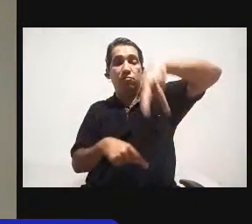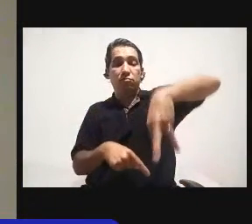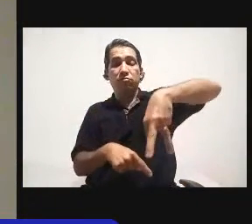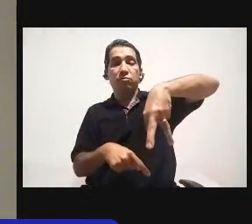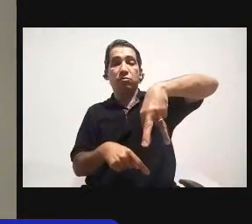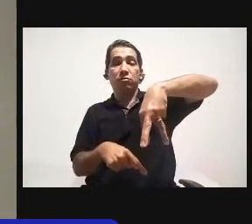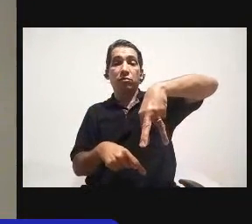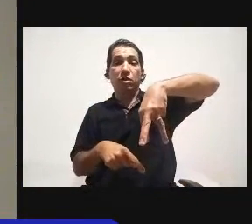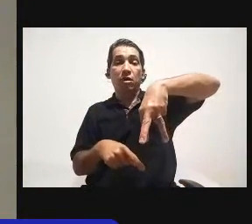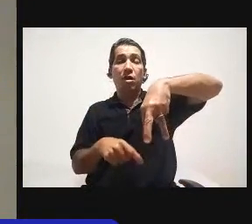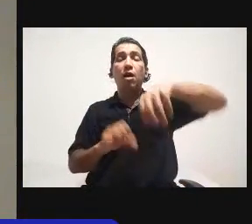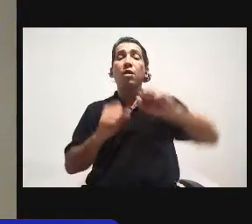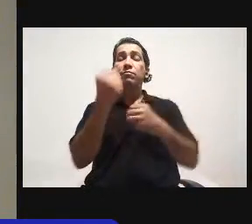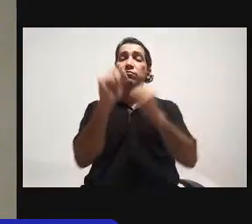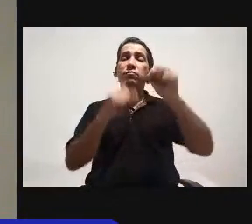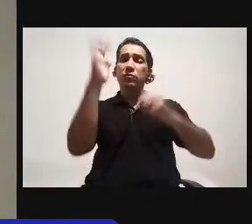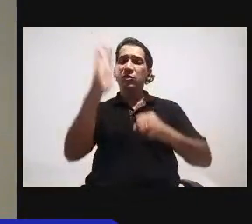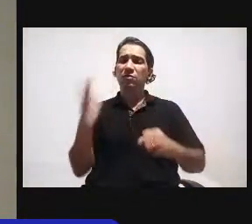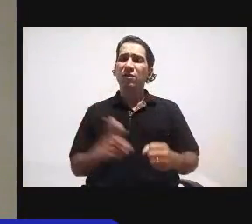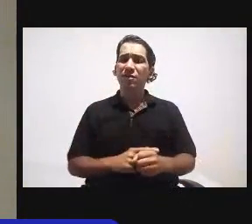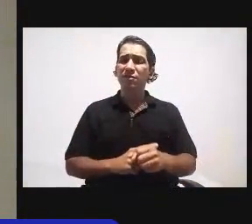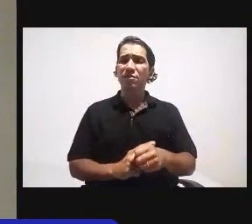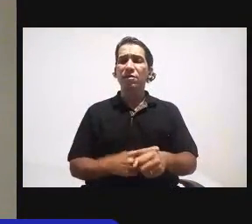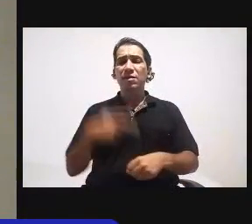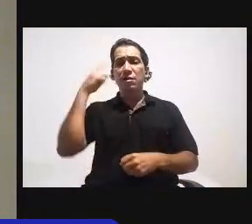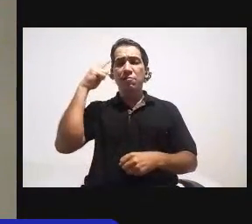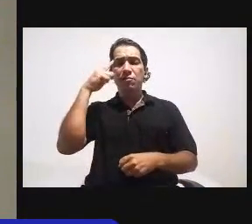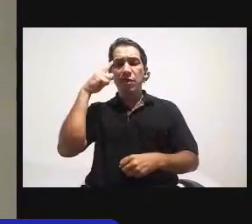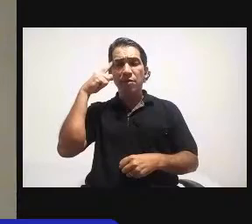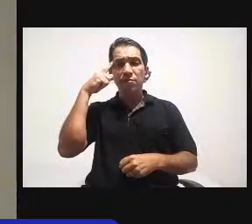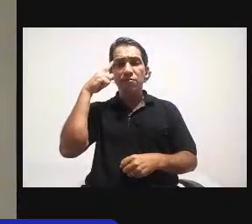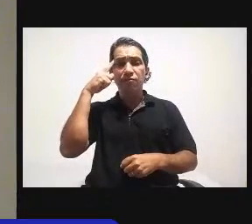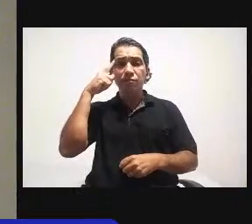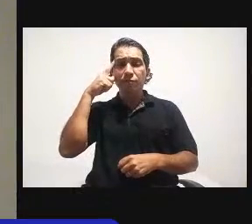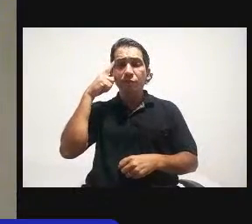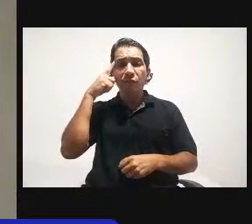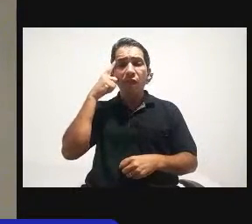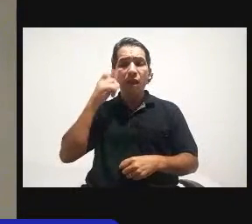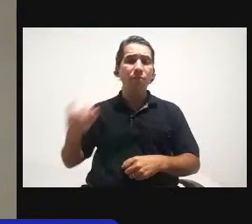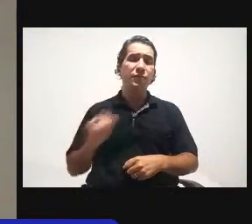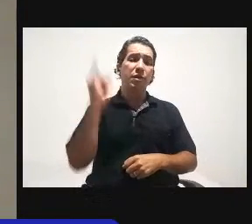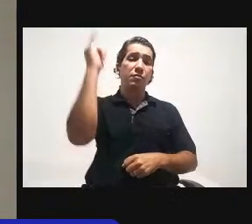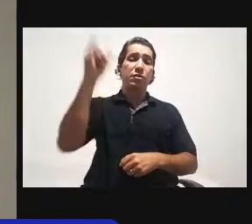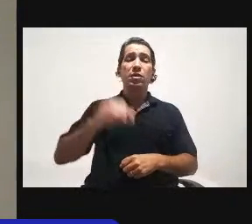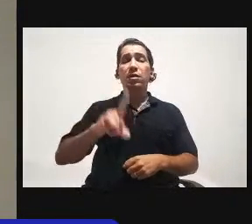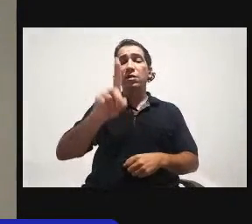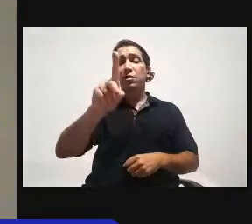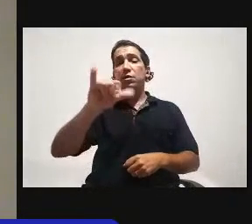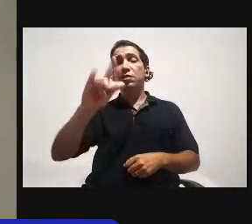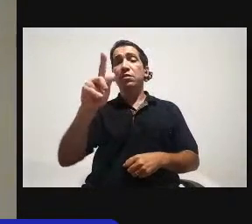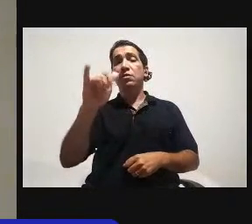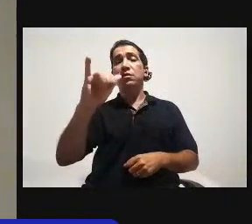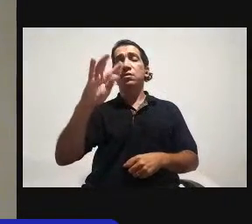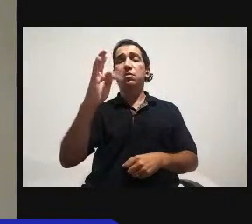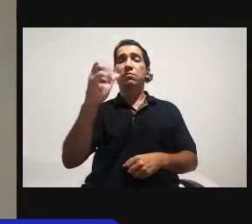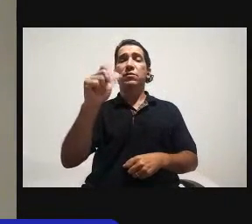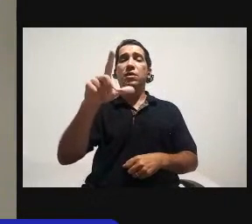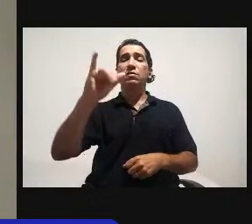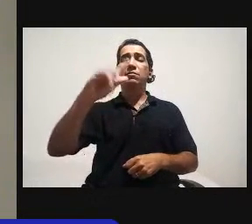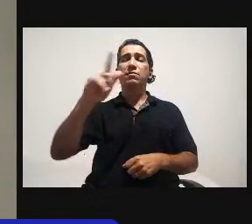importante, mas não é o fundamental, que é a digitalização. Digitalização não é transformação